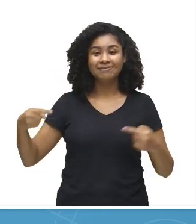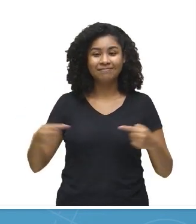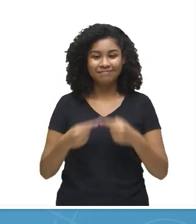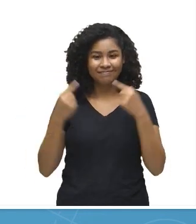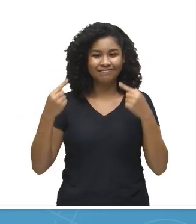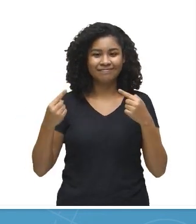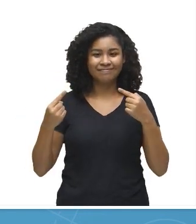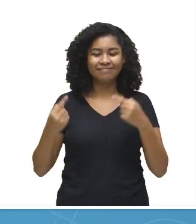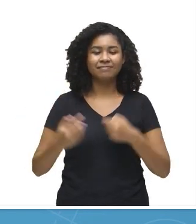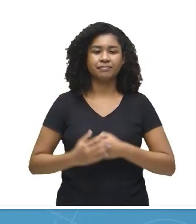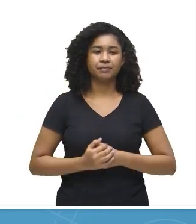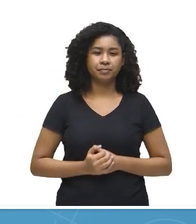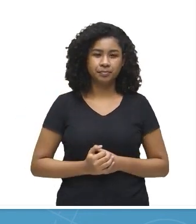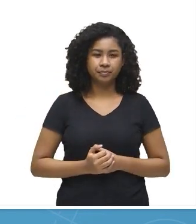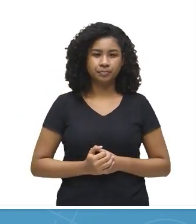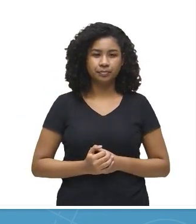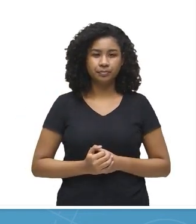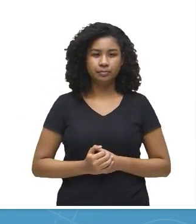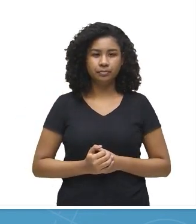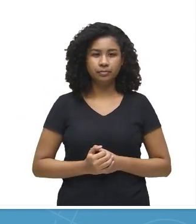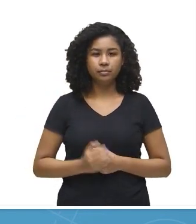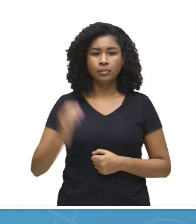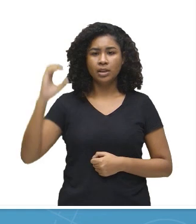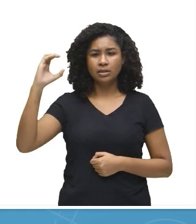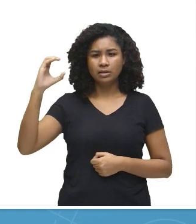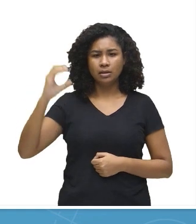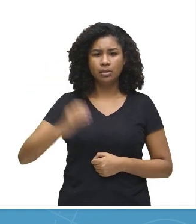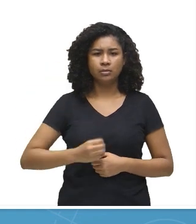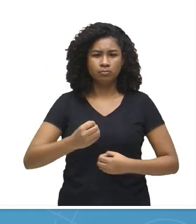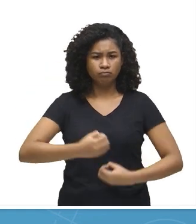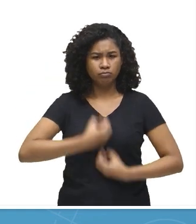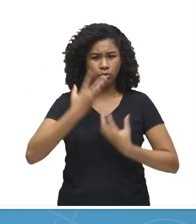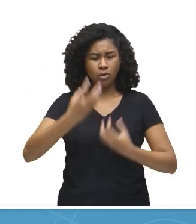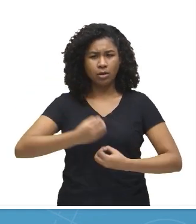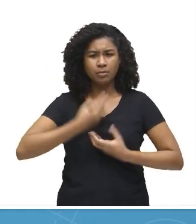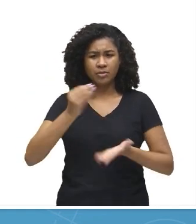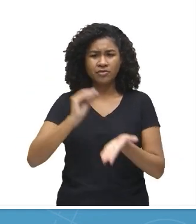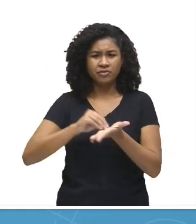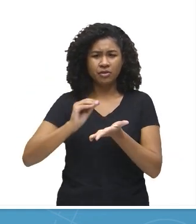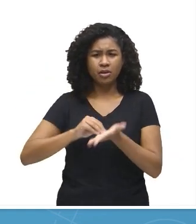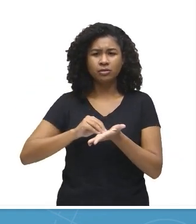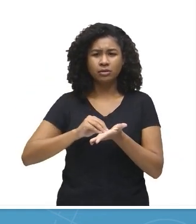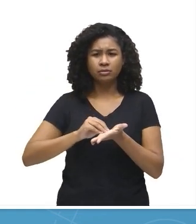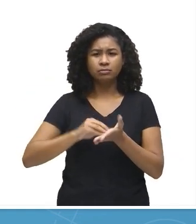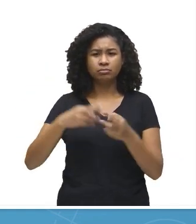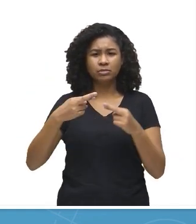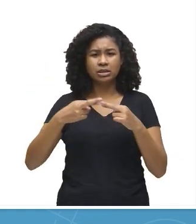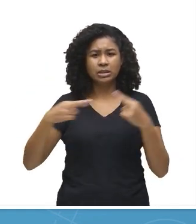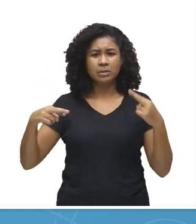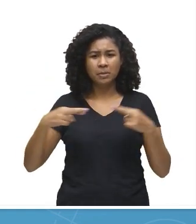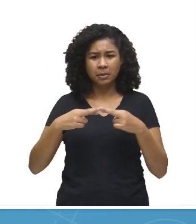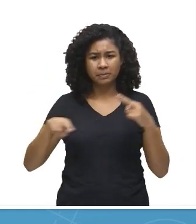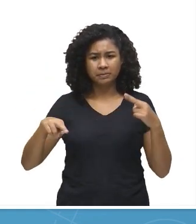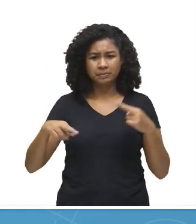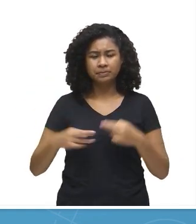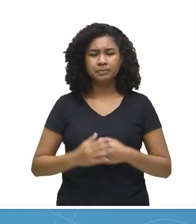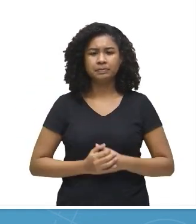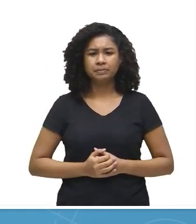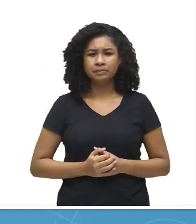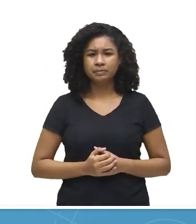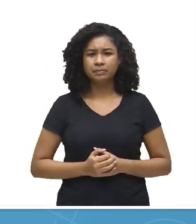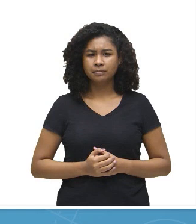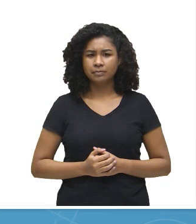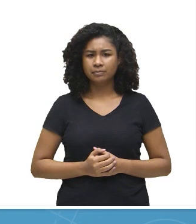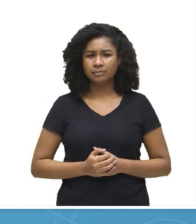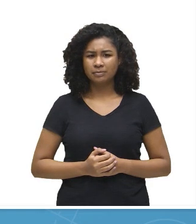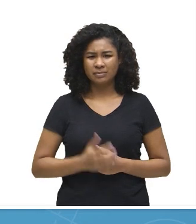também não pode ser a letra B. Letra C, poema moderno com ausência de rima. Será que essa resposta está correta? Será que os